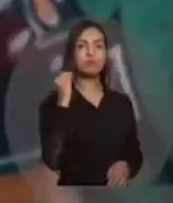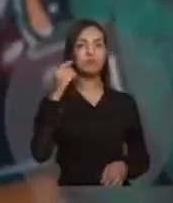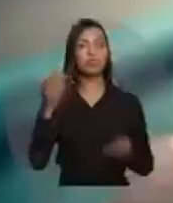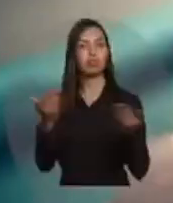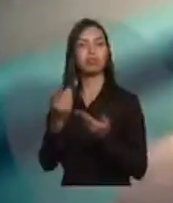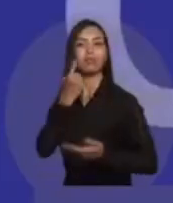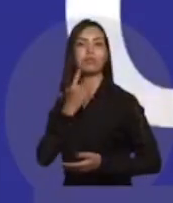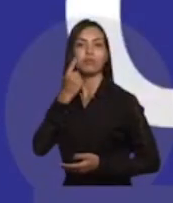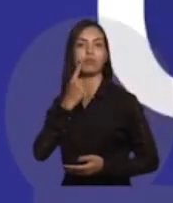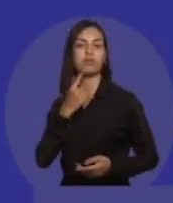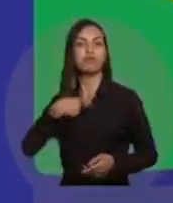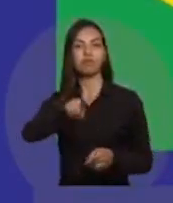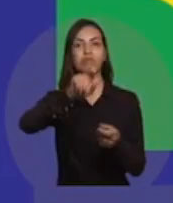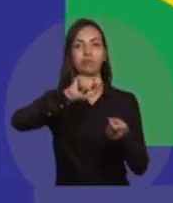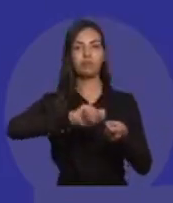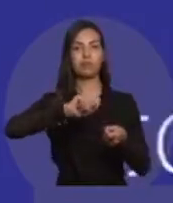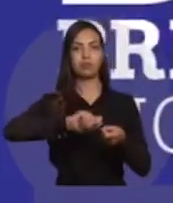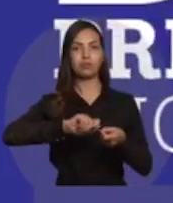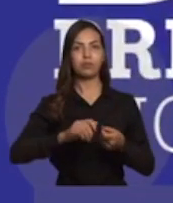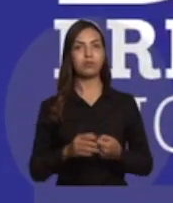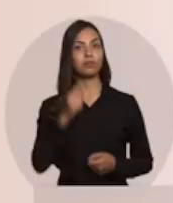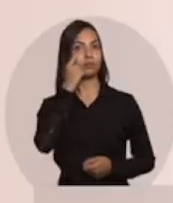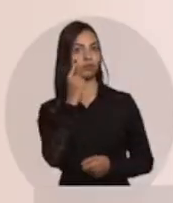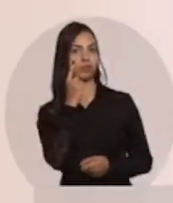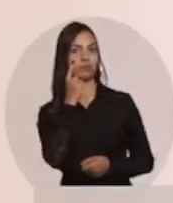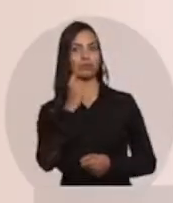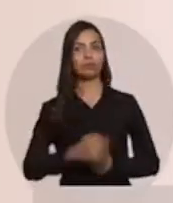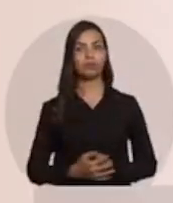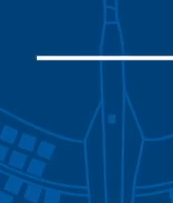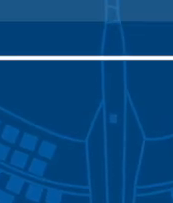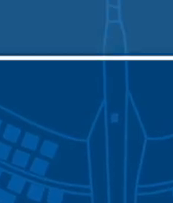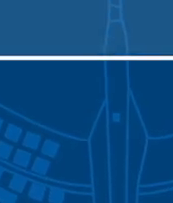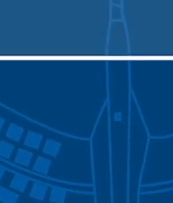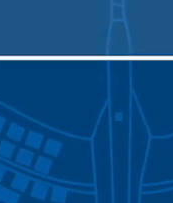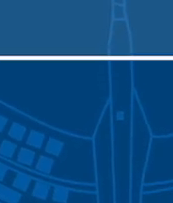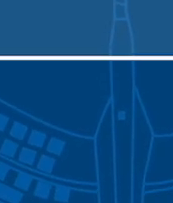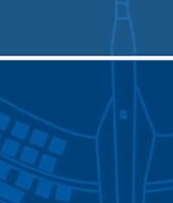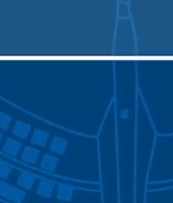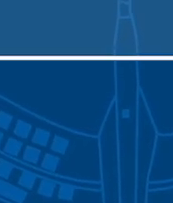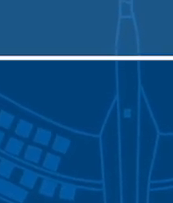Álvaro Dias fala e faz. Abre o olho.